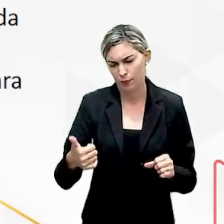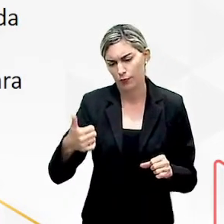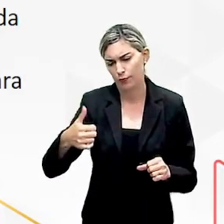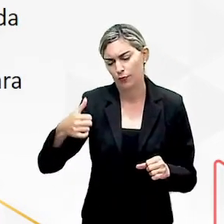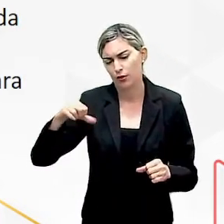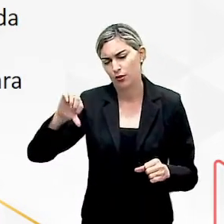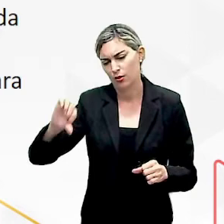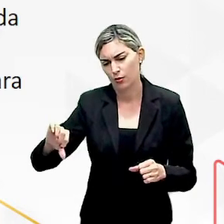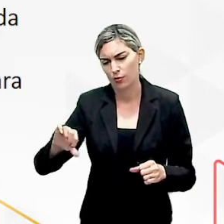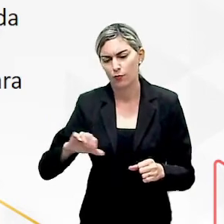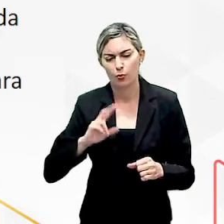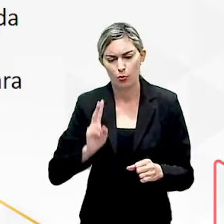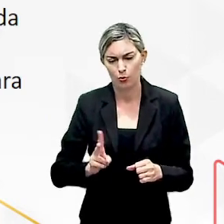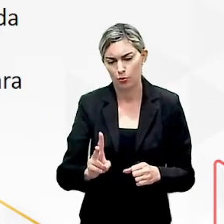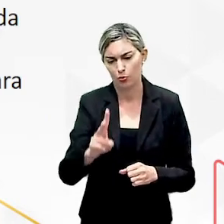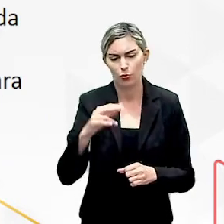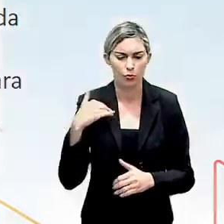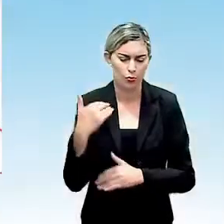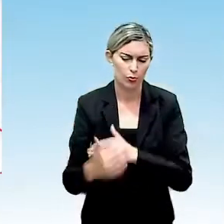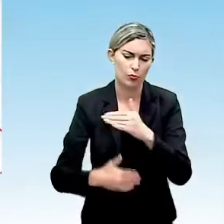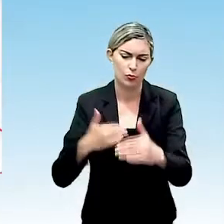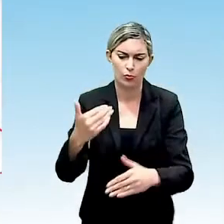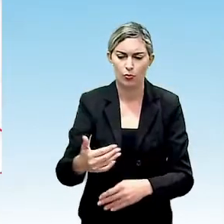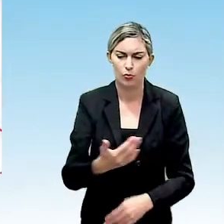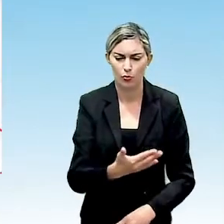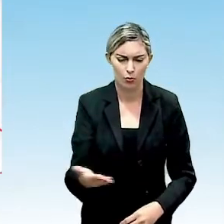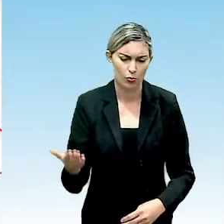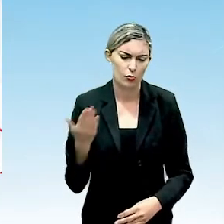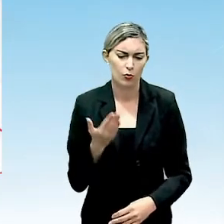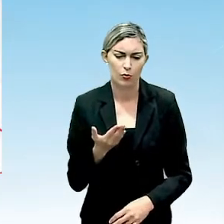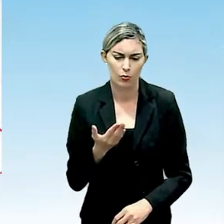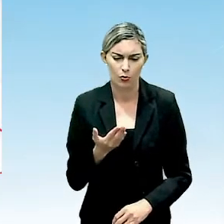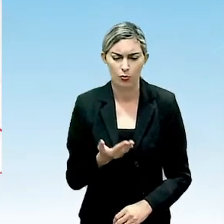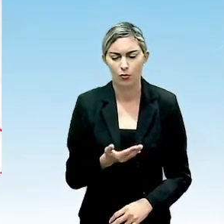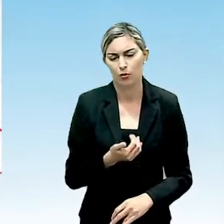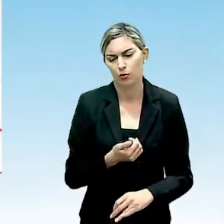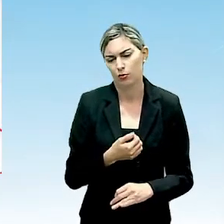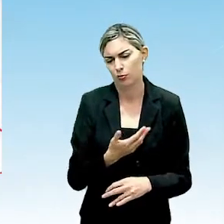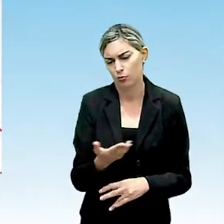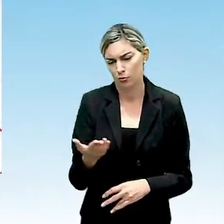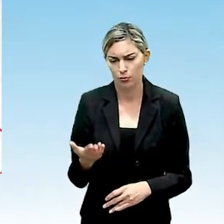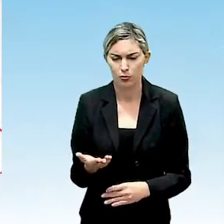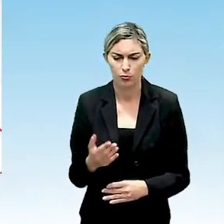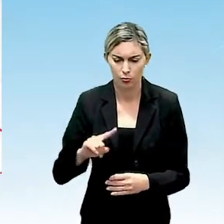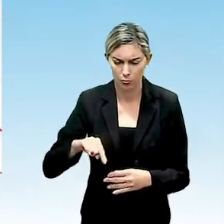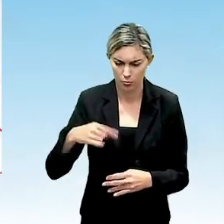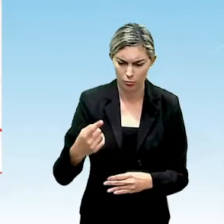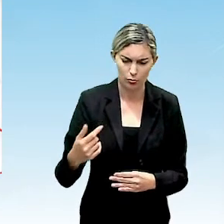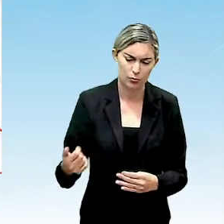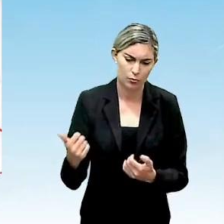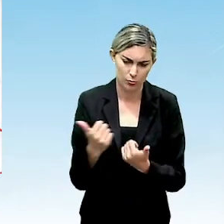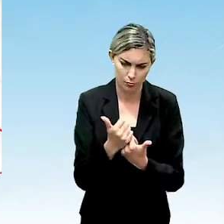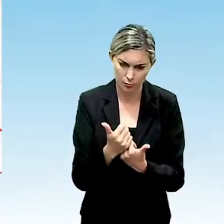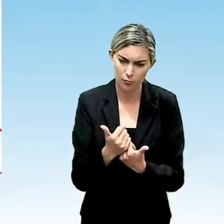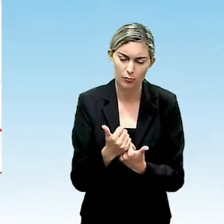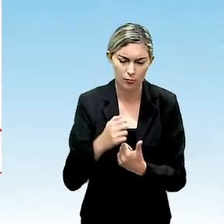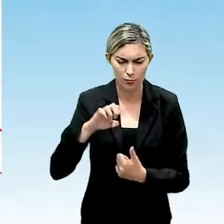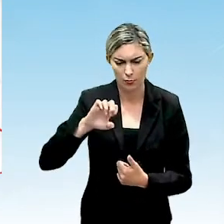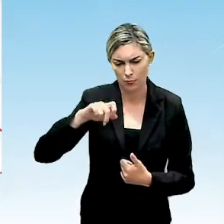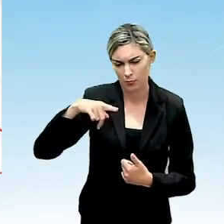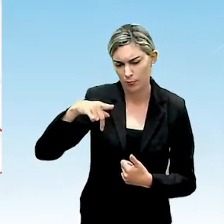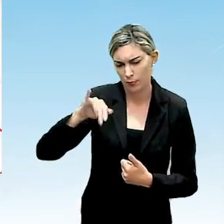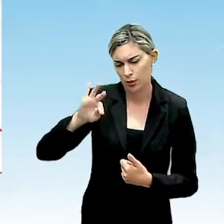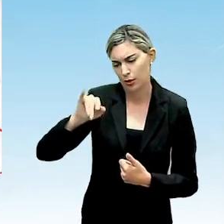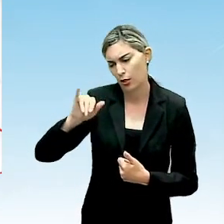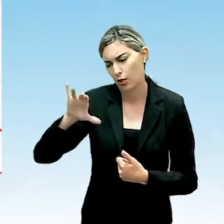continuando toda essa história, só para você ter uma noção de como se deu. A exemplo do sucessor do Delfim, que é o Epitácio